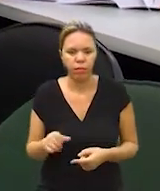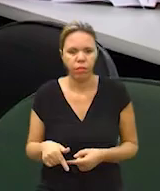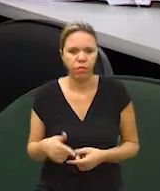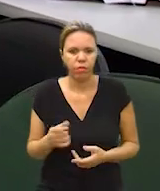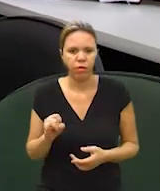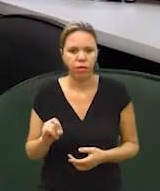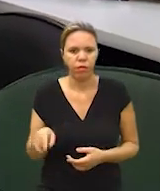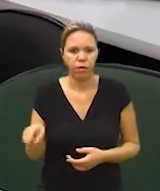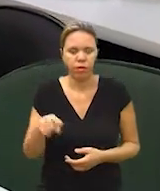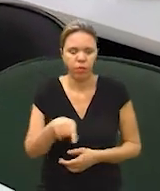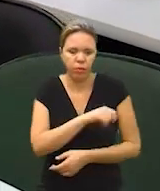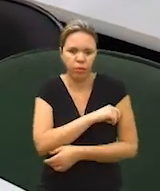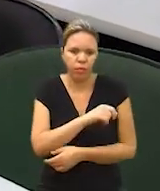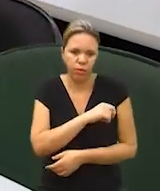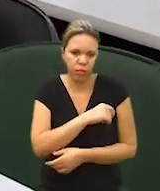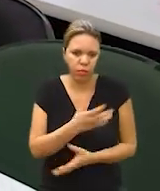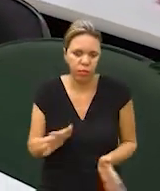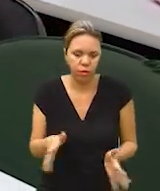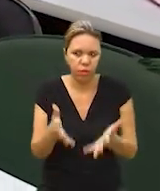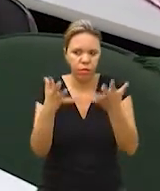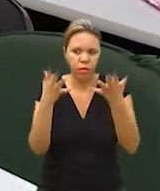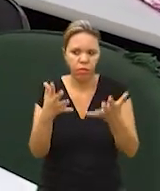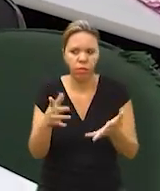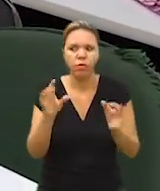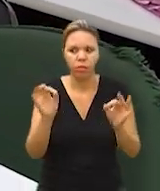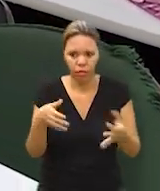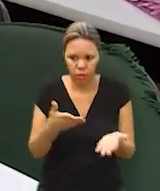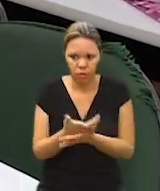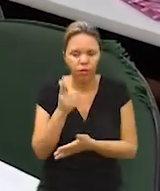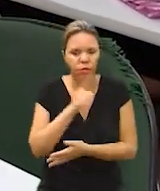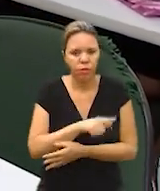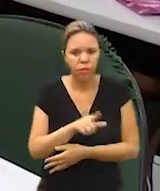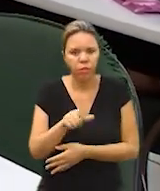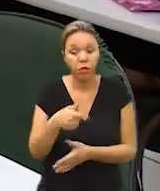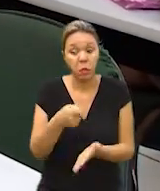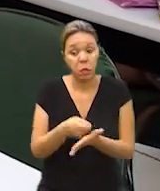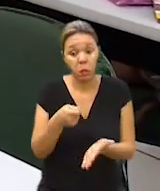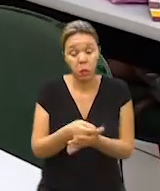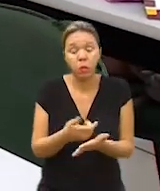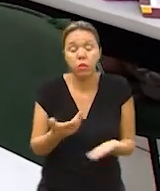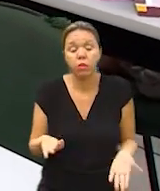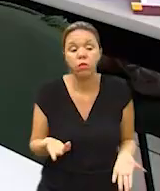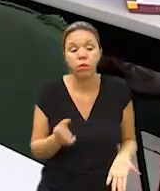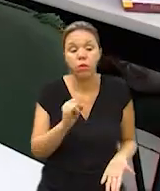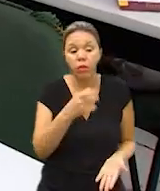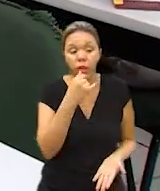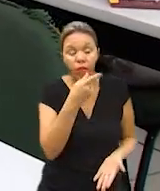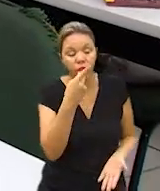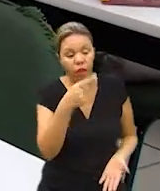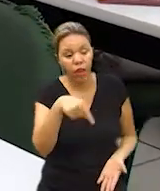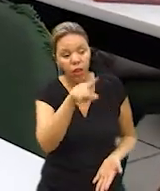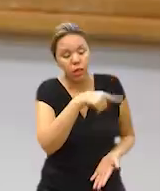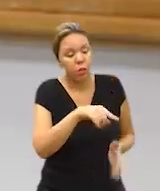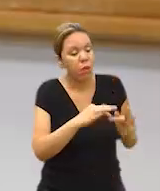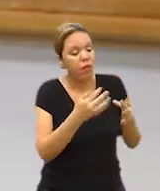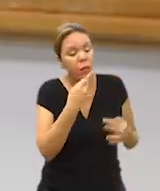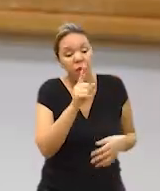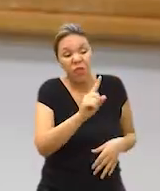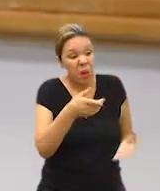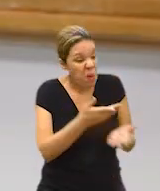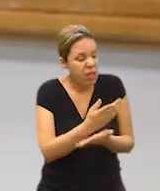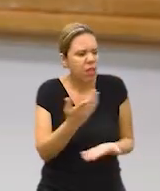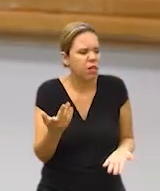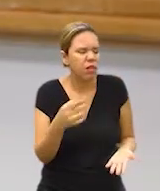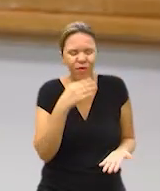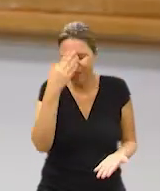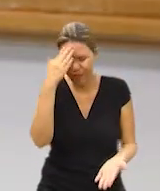se eles ficarem incentivando, falando que tem certeza que vai passar, estão cobrando. Se eles falarem que não, você não vai passar, é